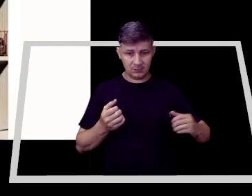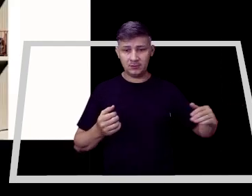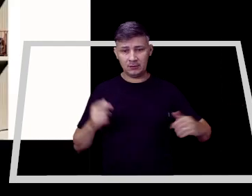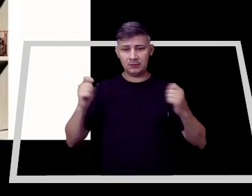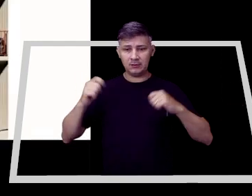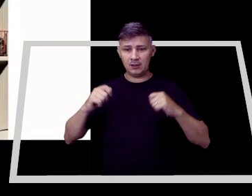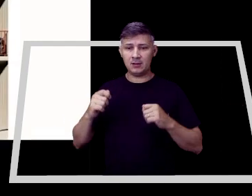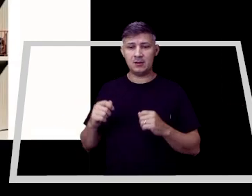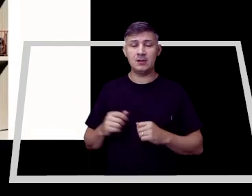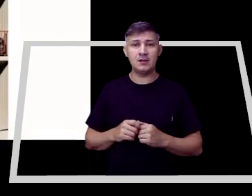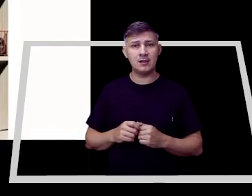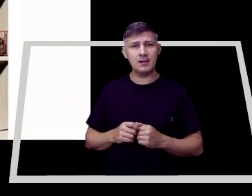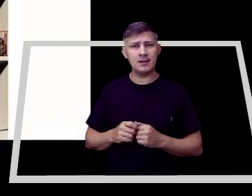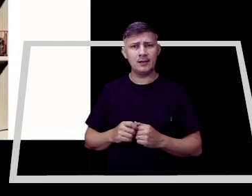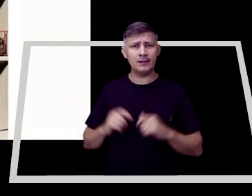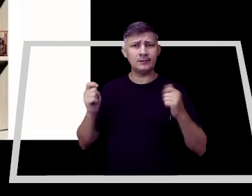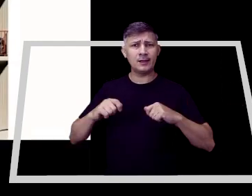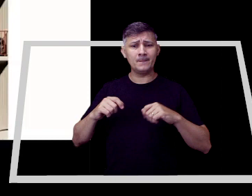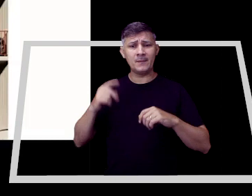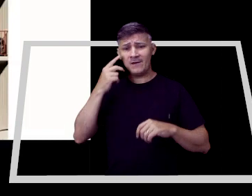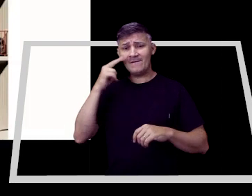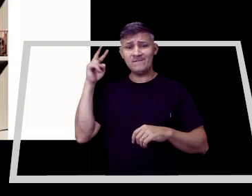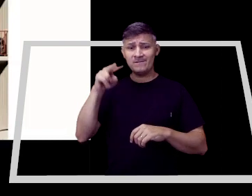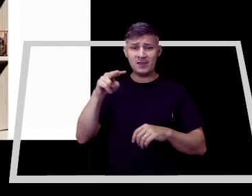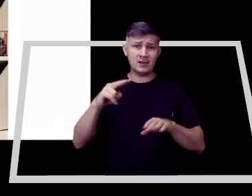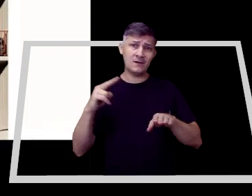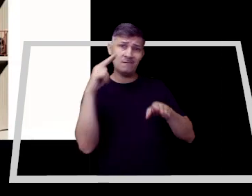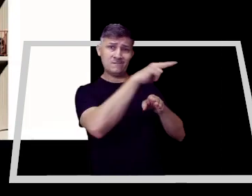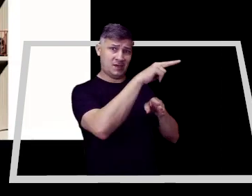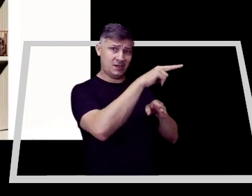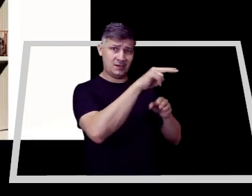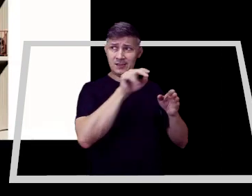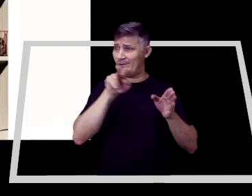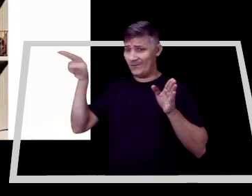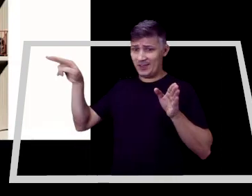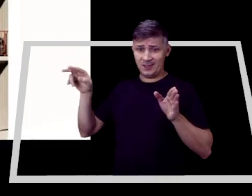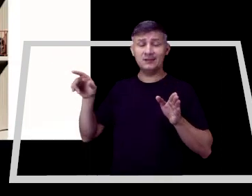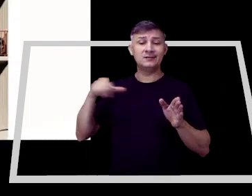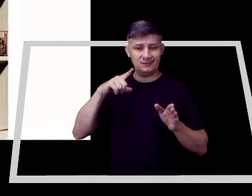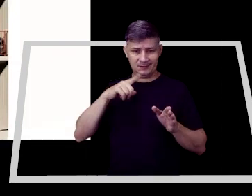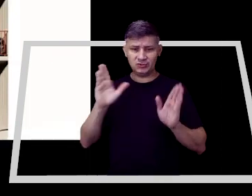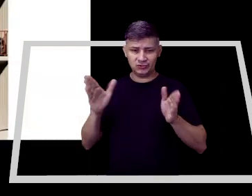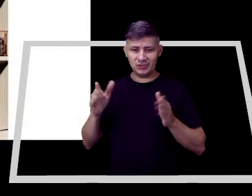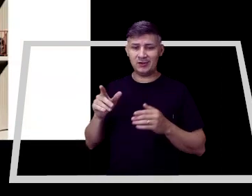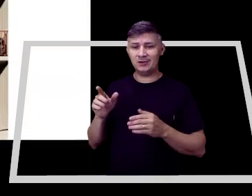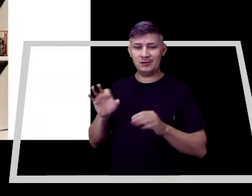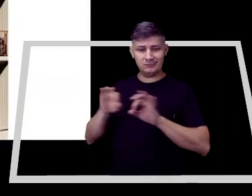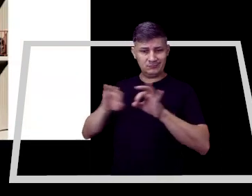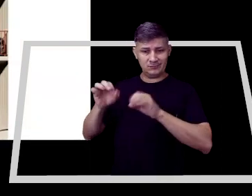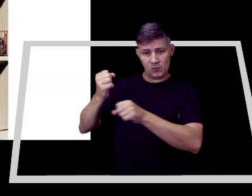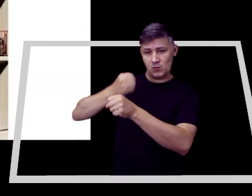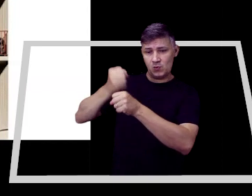dessa possibilidade de ver a vertente oposta do vale, essa condição já ocultada pelas